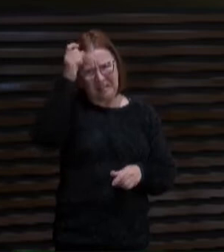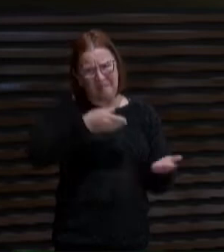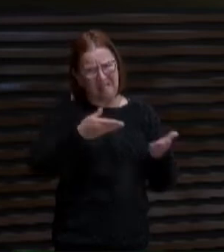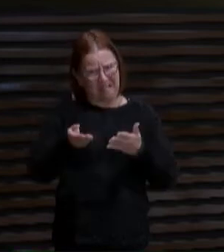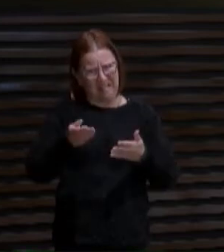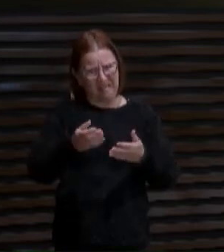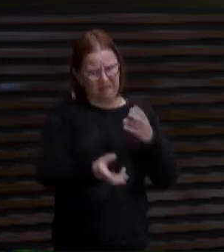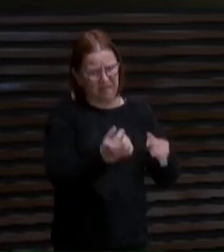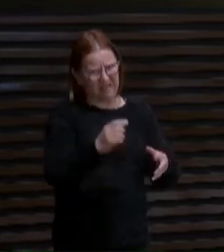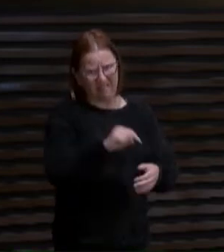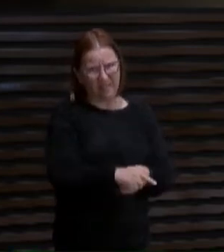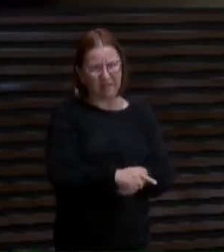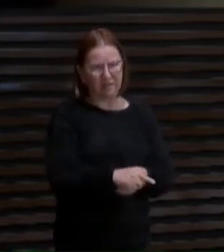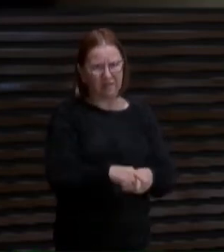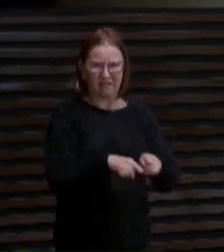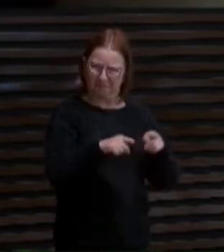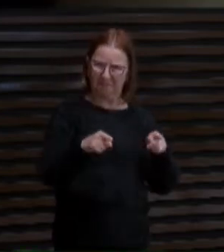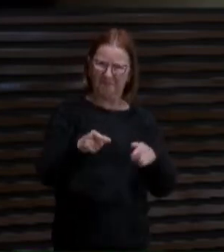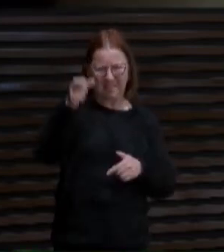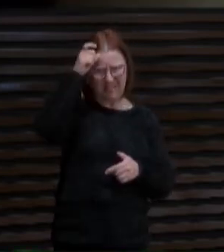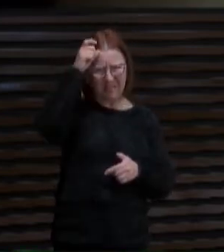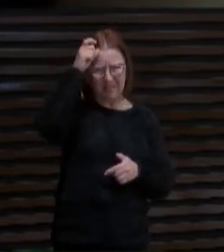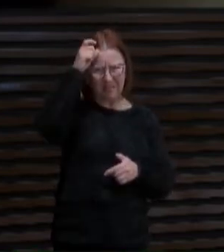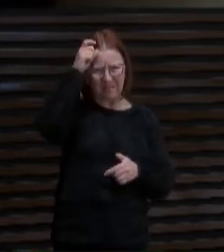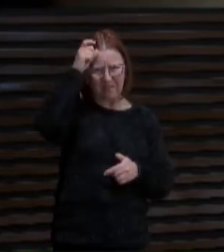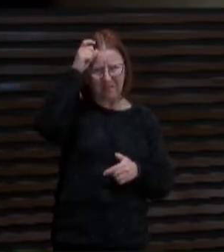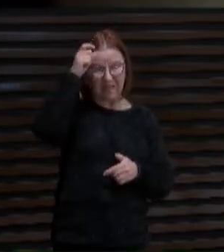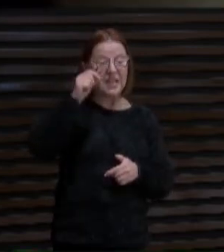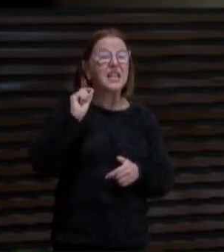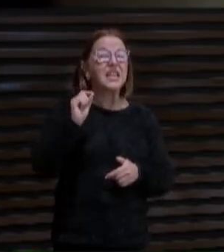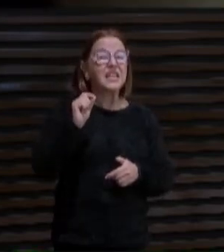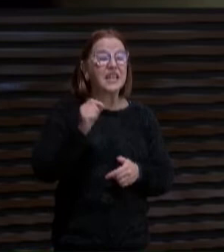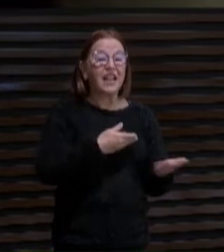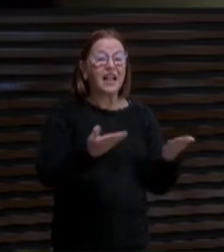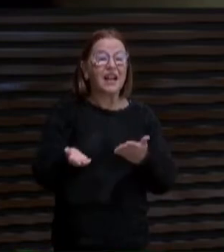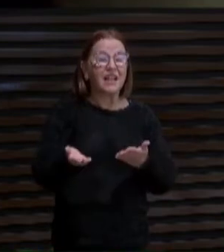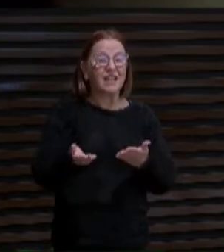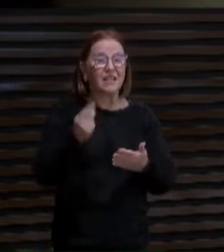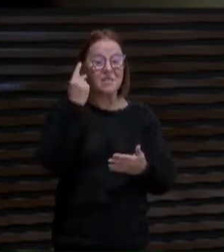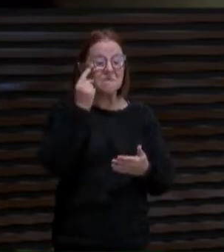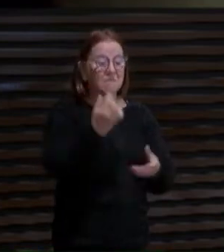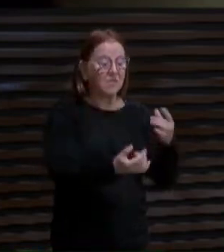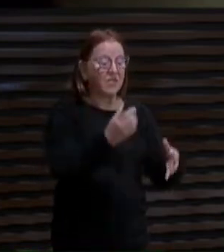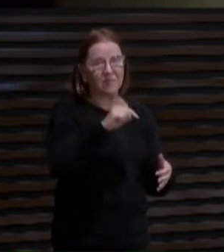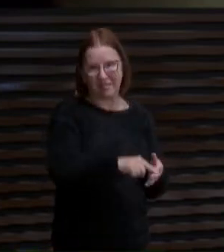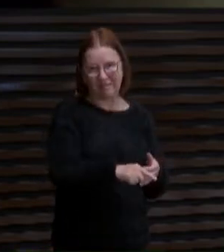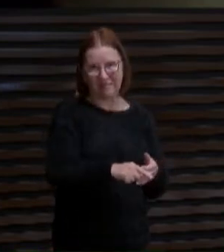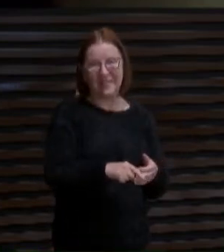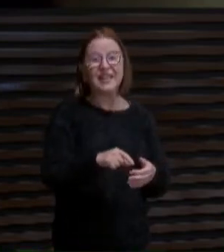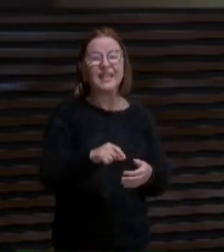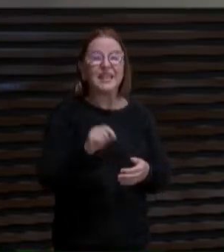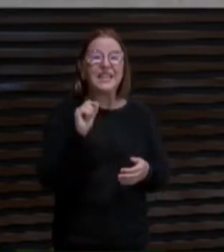o diabo quem que leva para o inferno quem que tem o poder não temeia aquele que